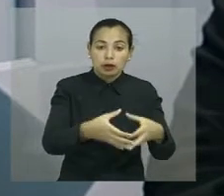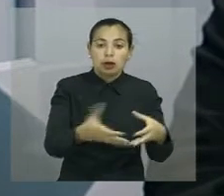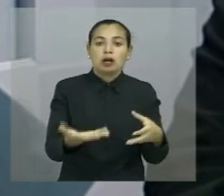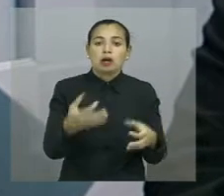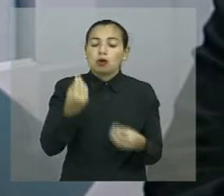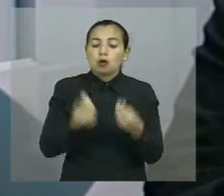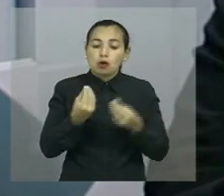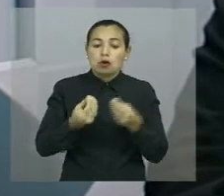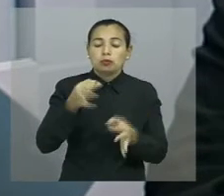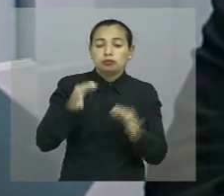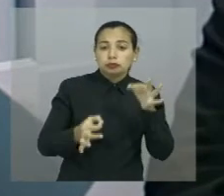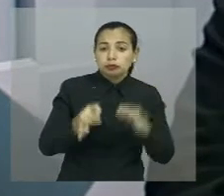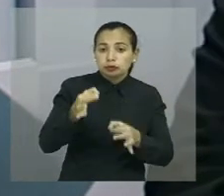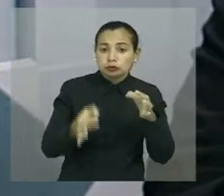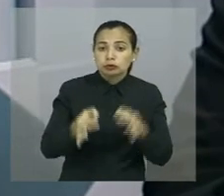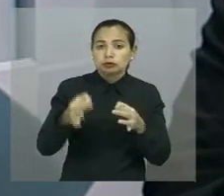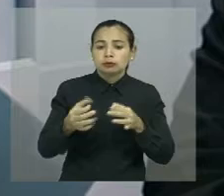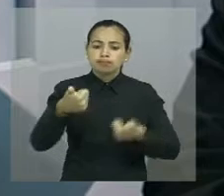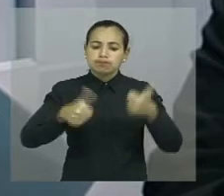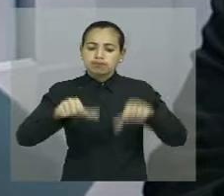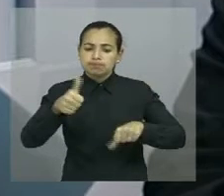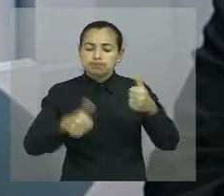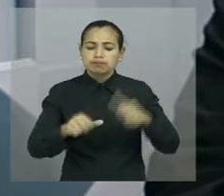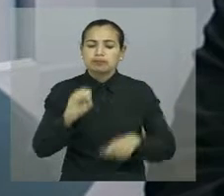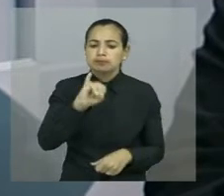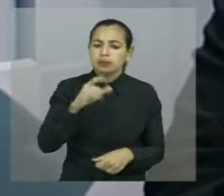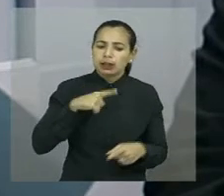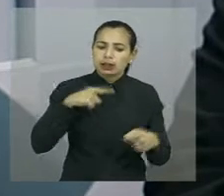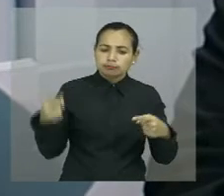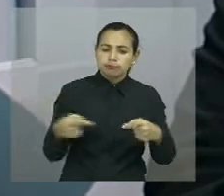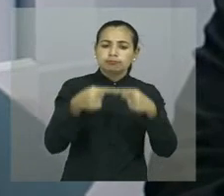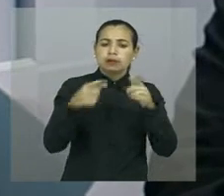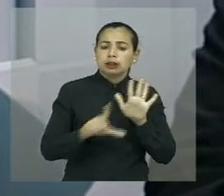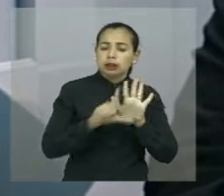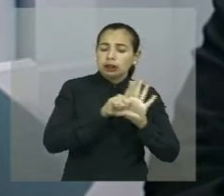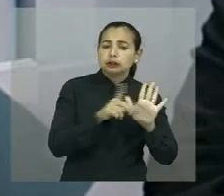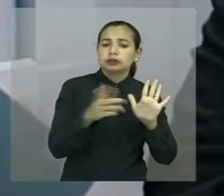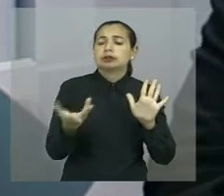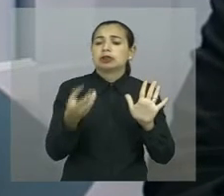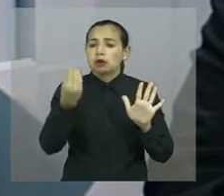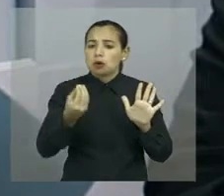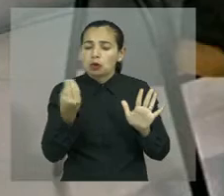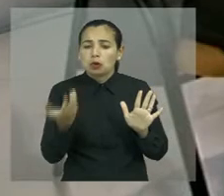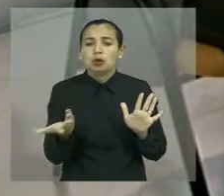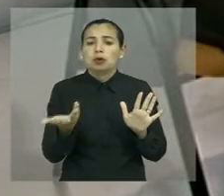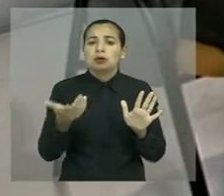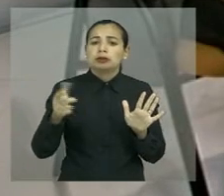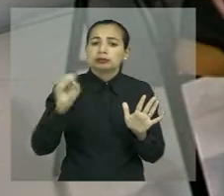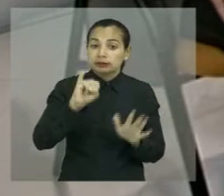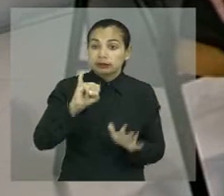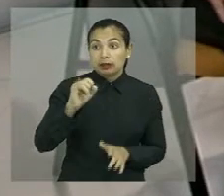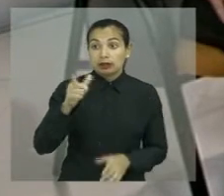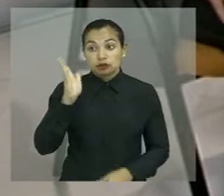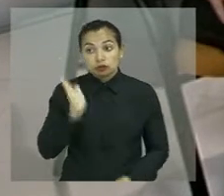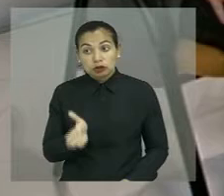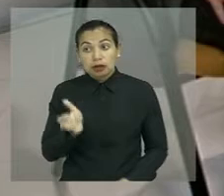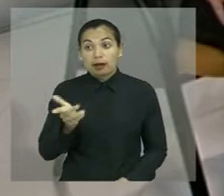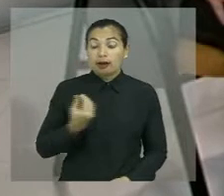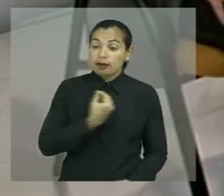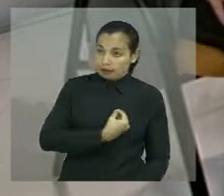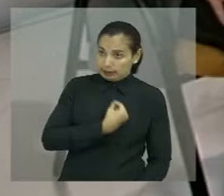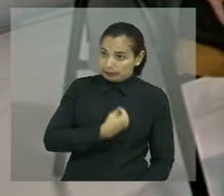se analisar a forma, ver se ele está de acordo com a legislação, com a Constituição. Ver se já não existe uma lei naquele